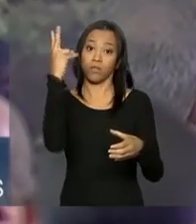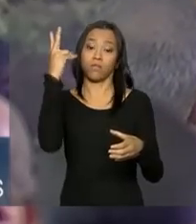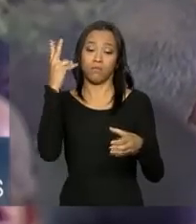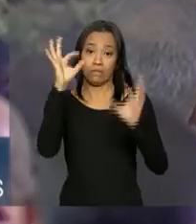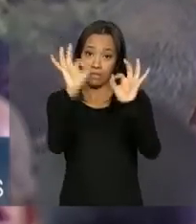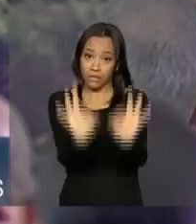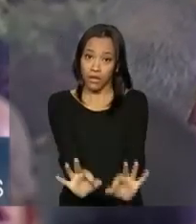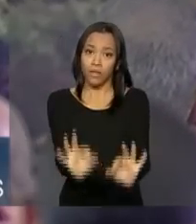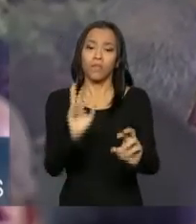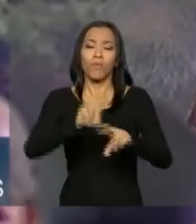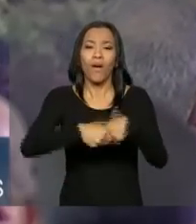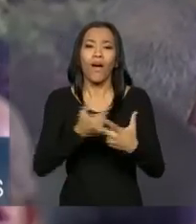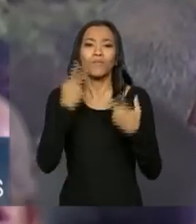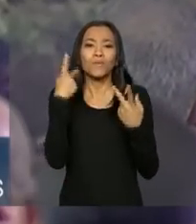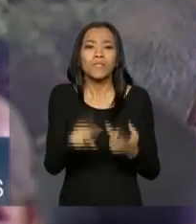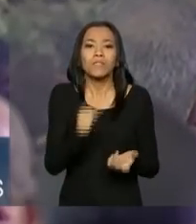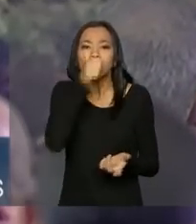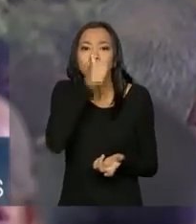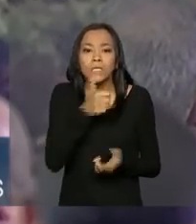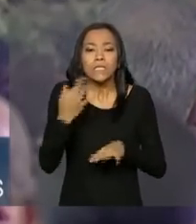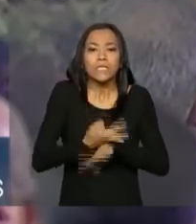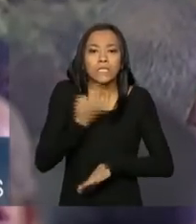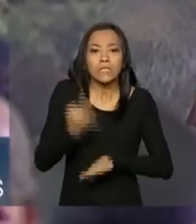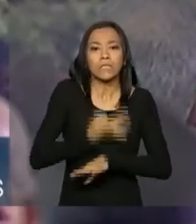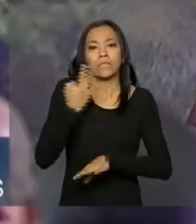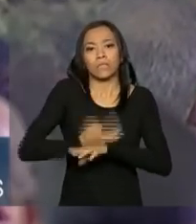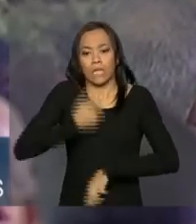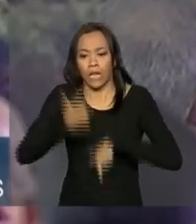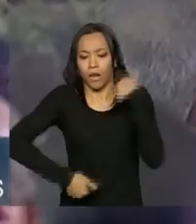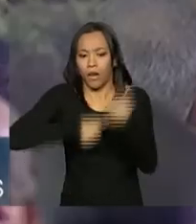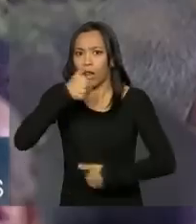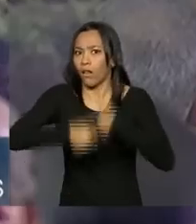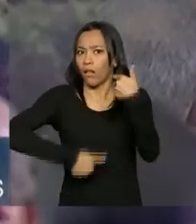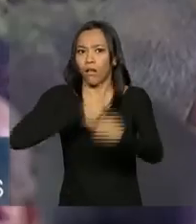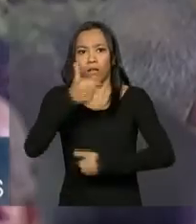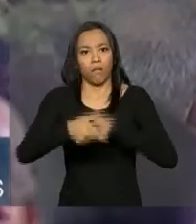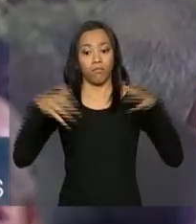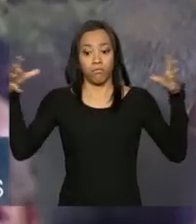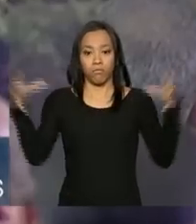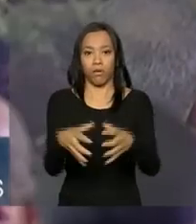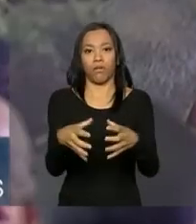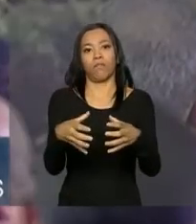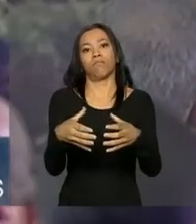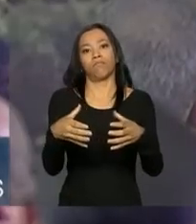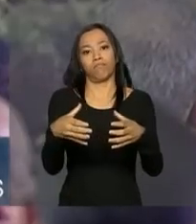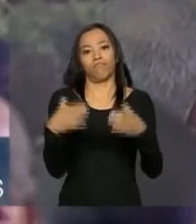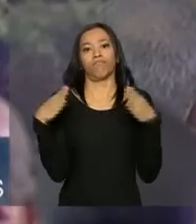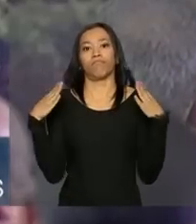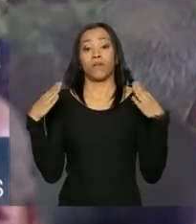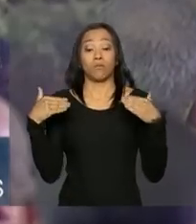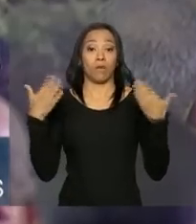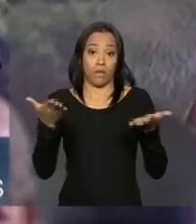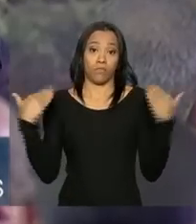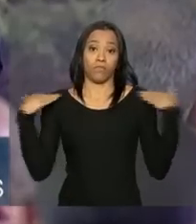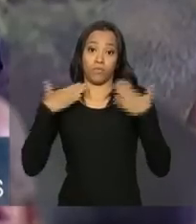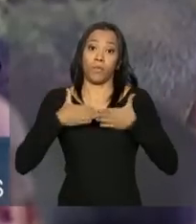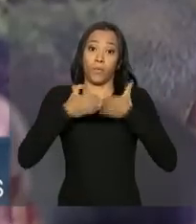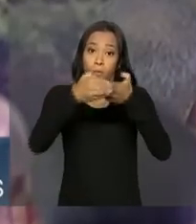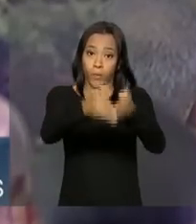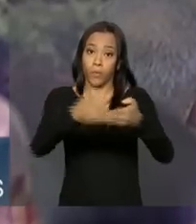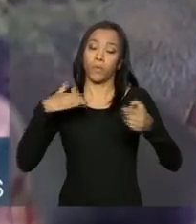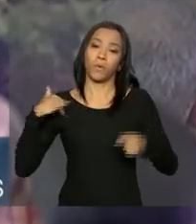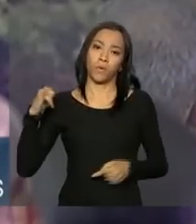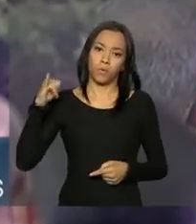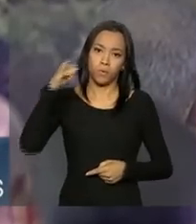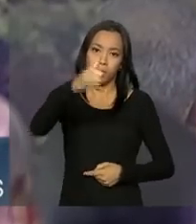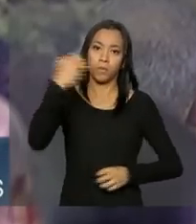face do sacrifício exigido pela carreira. E eu me comprometo a dar sequência a